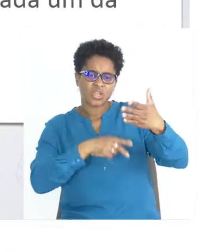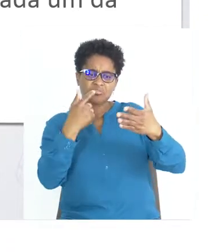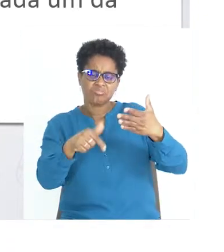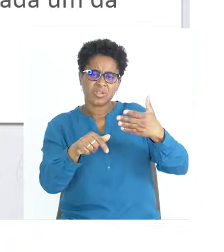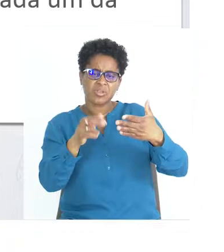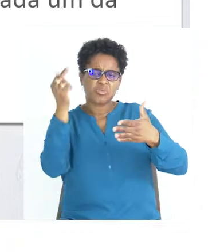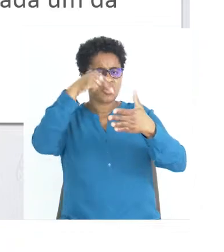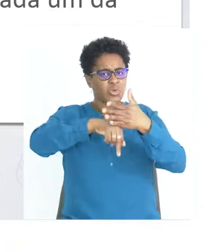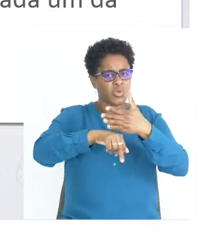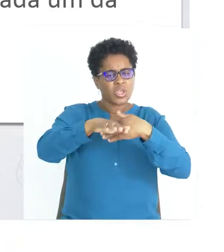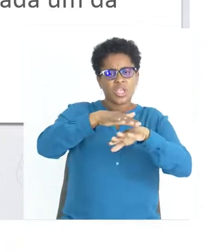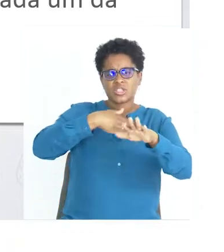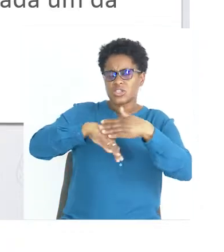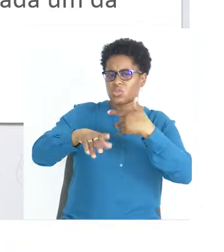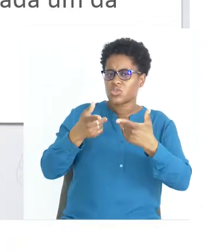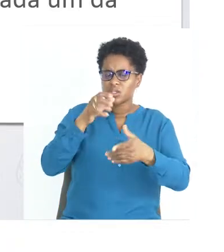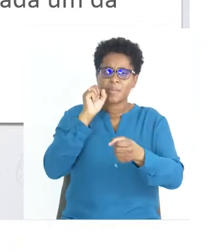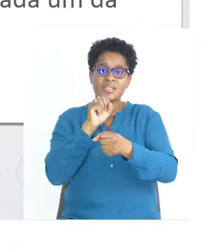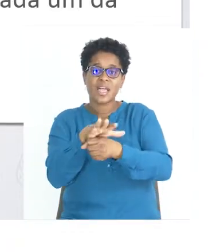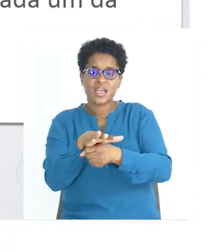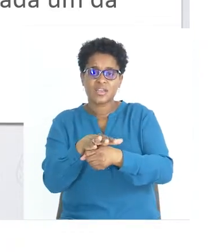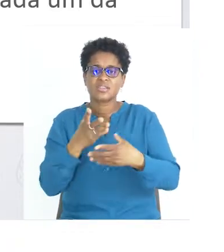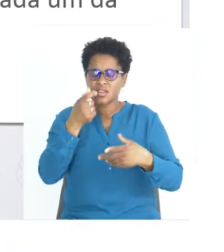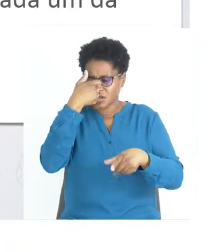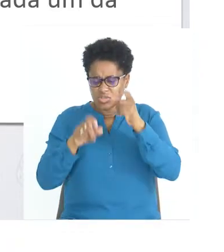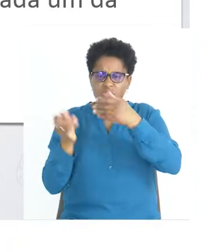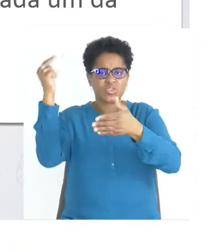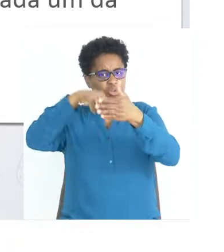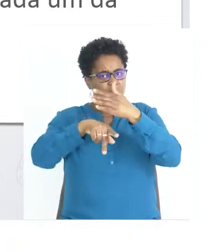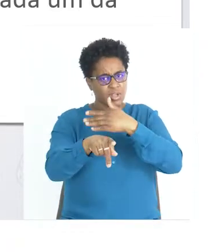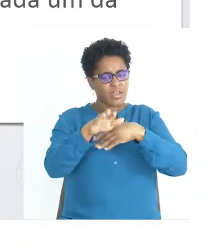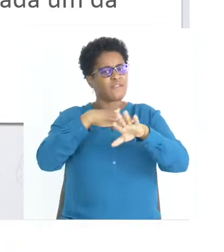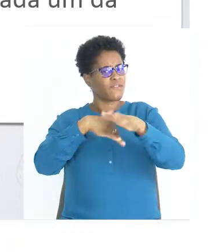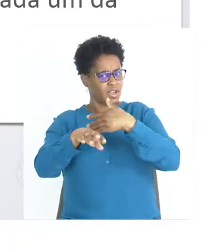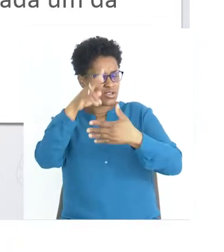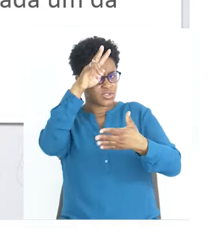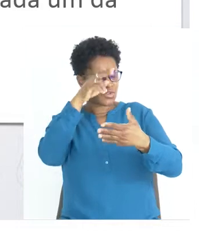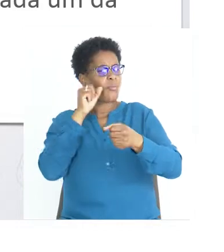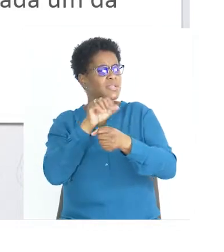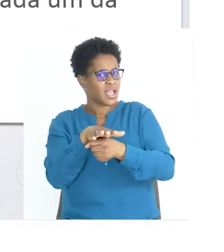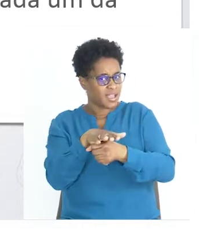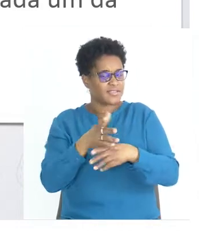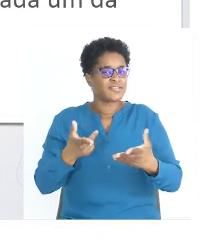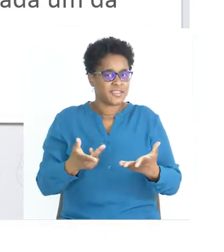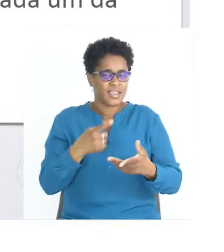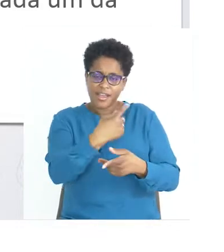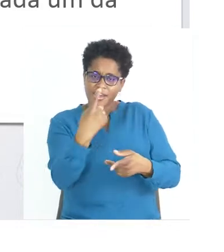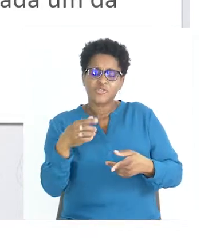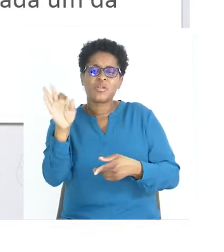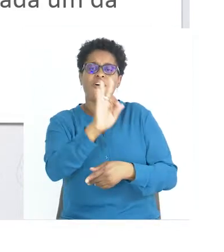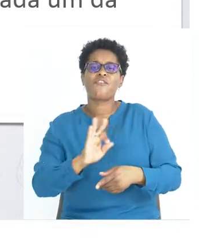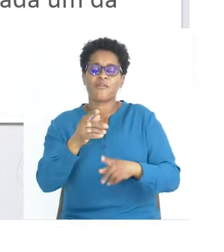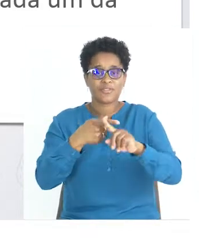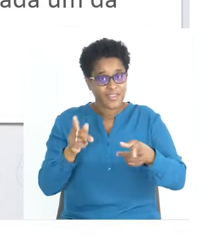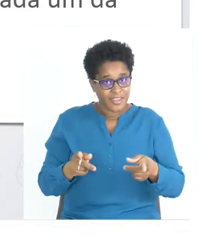dois textos trazem no interior realizadores da mensagem. Pessoas que estão lá e elaboram uma mensagem. Cada uma de